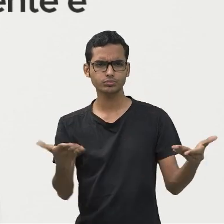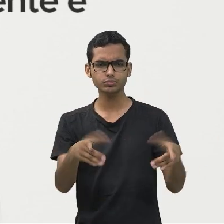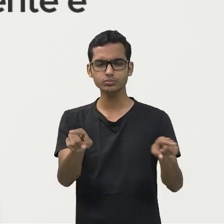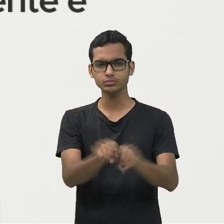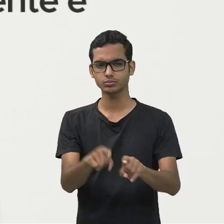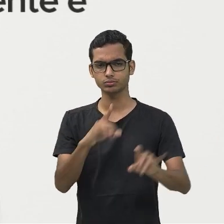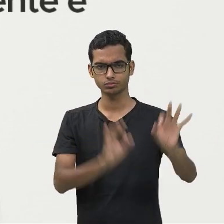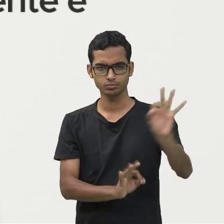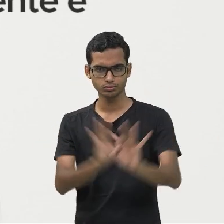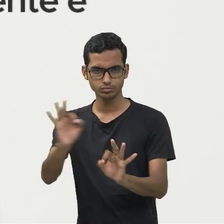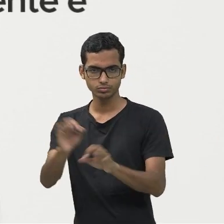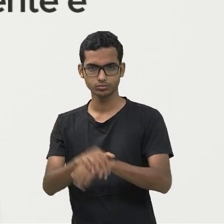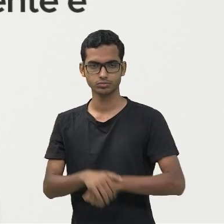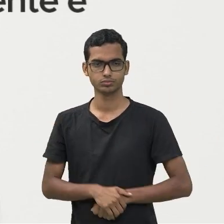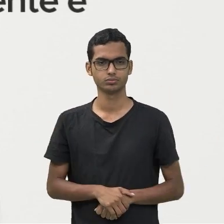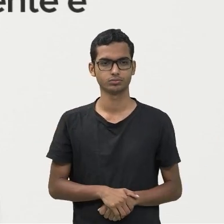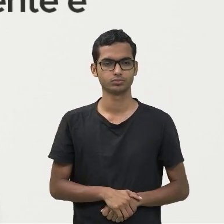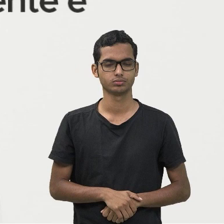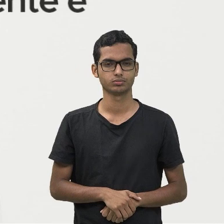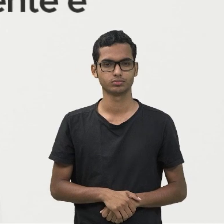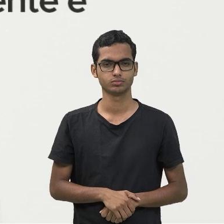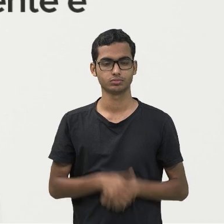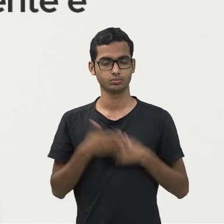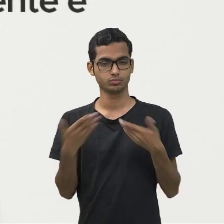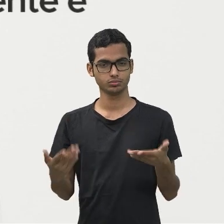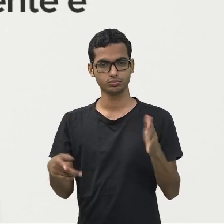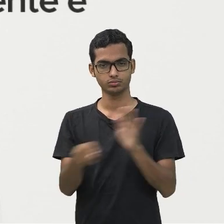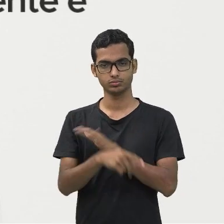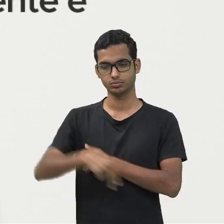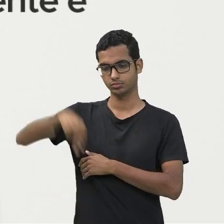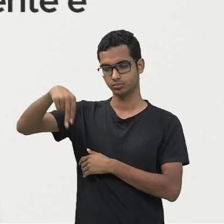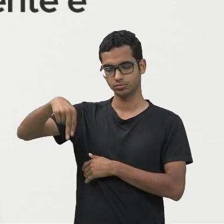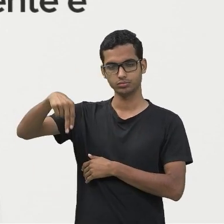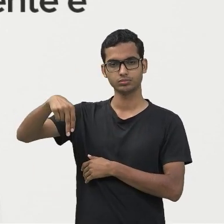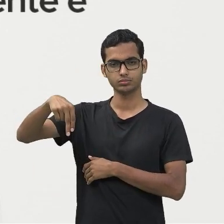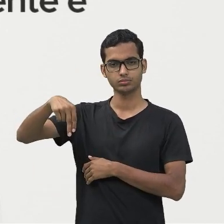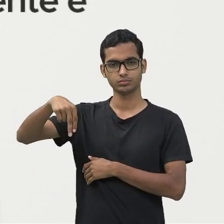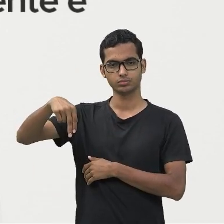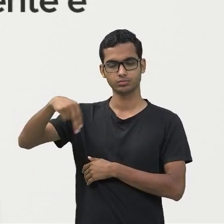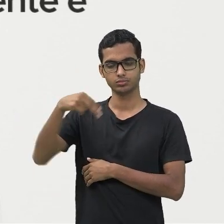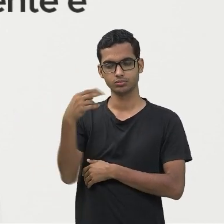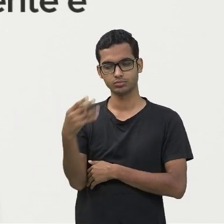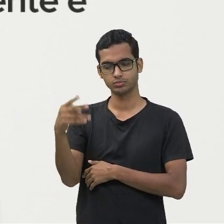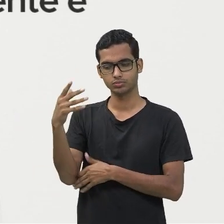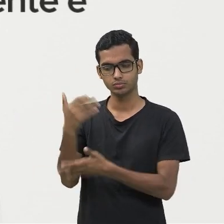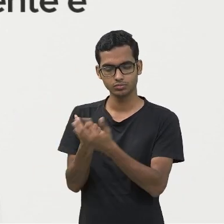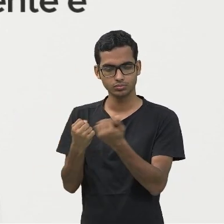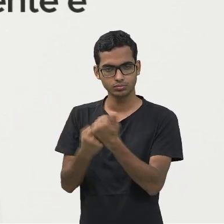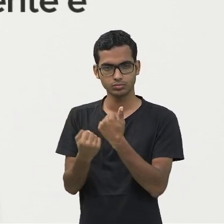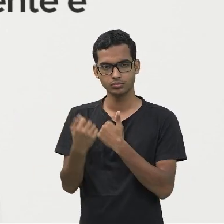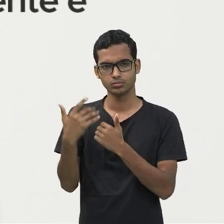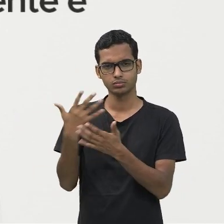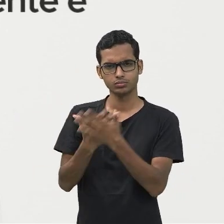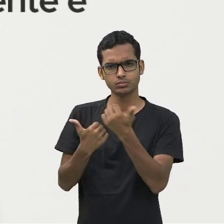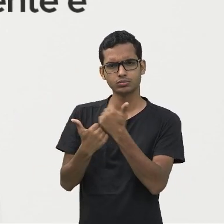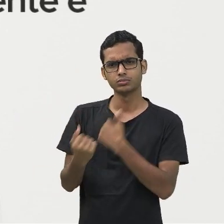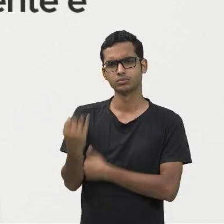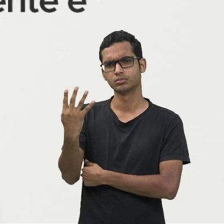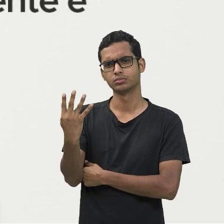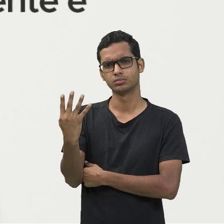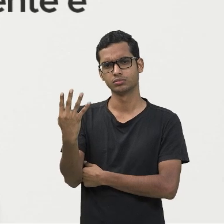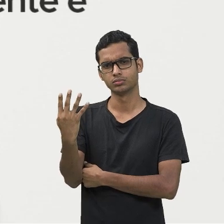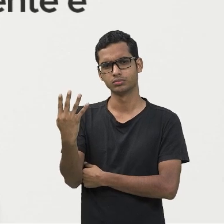exemplo, 4. Quando meu n for 4. Então, quando meu n for 4, vamos aqui